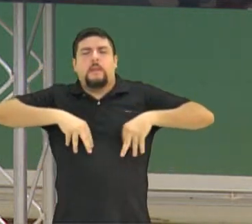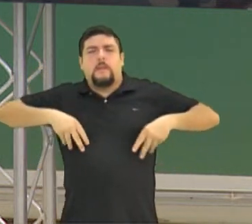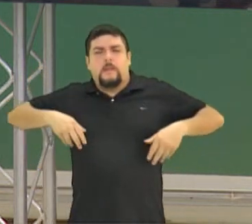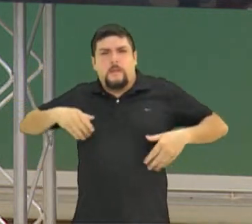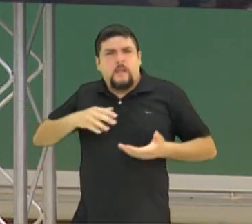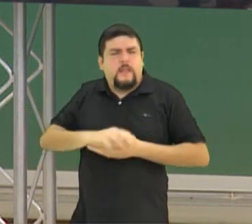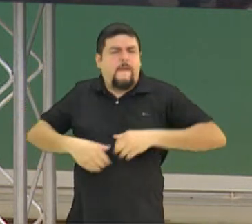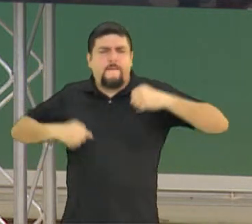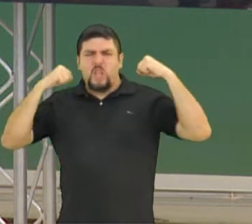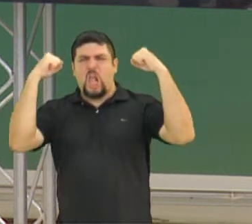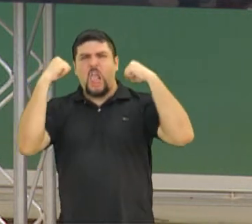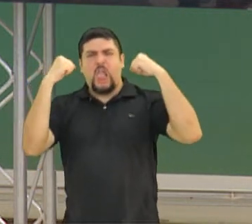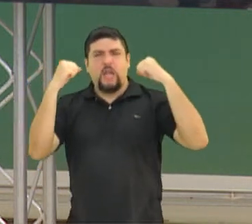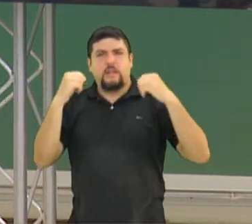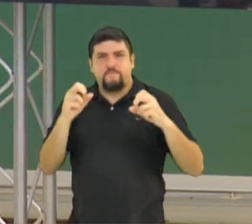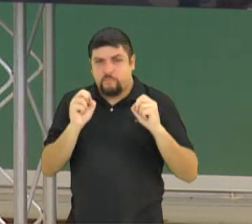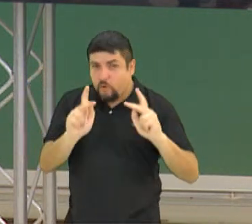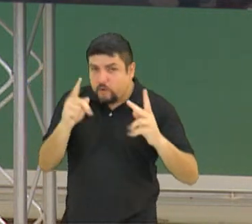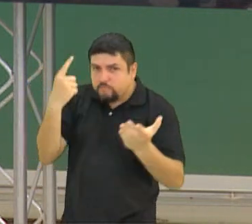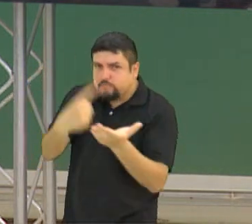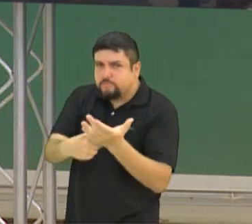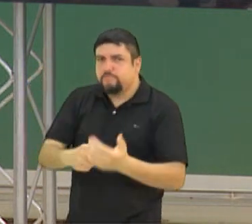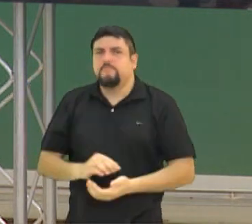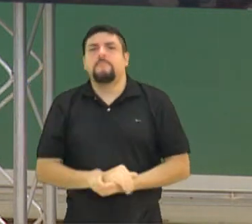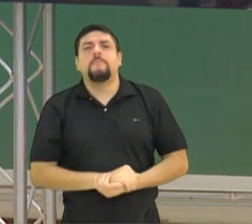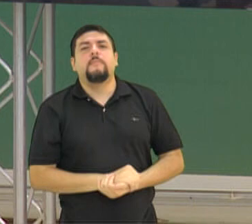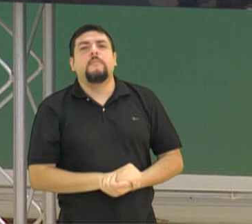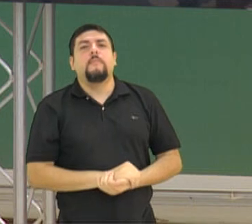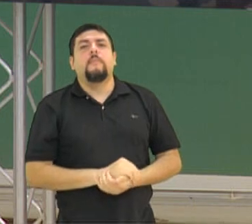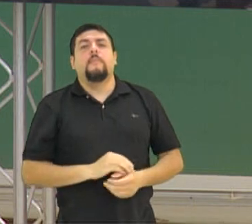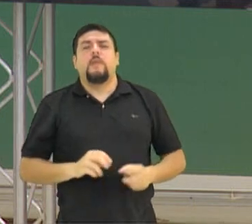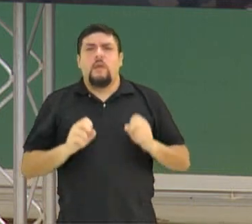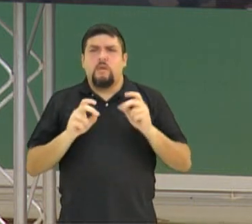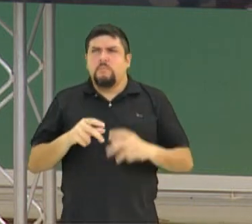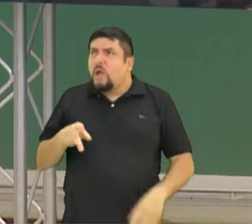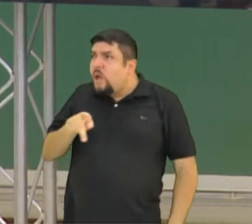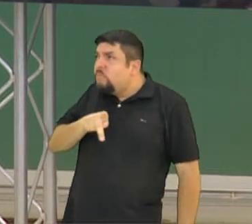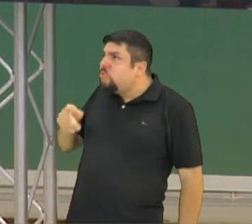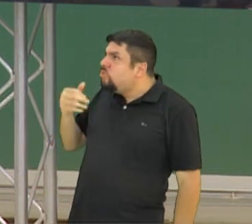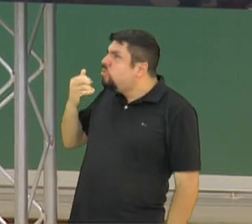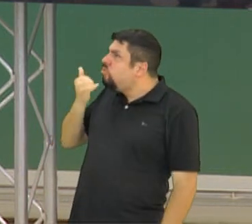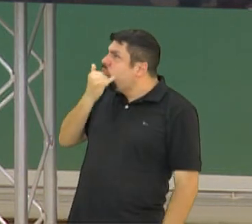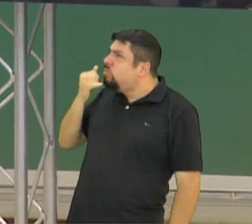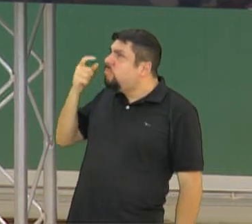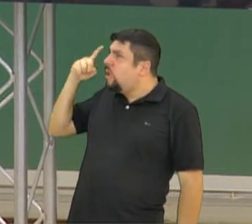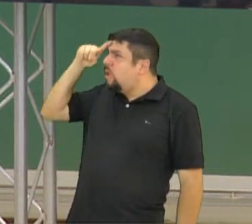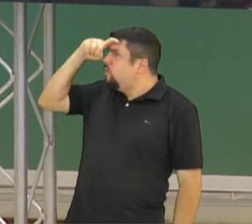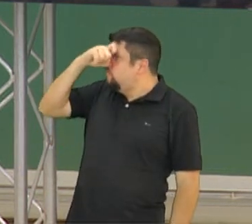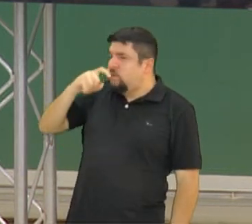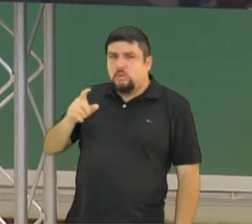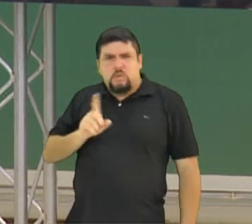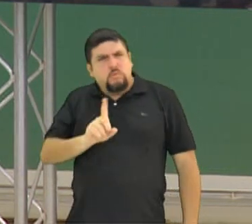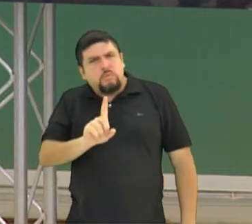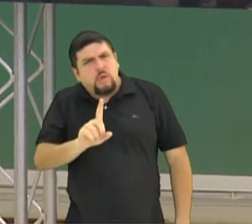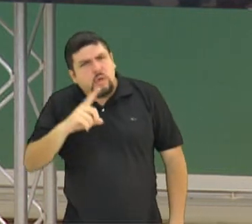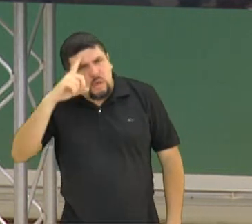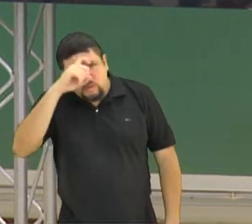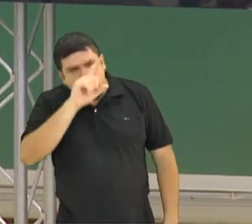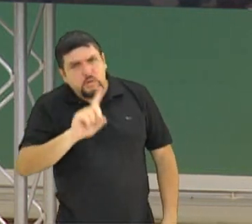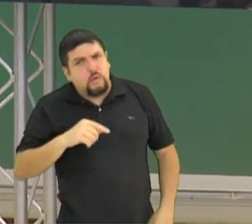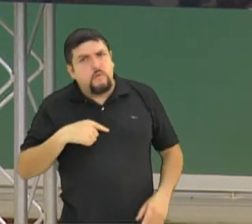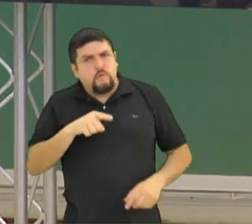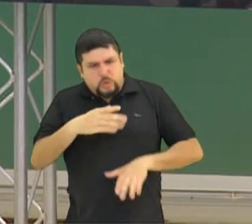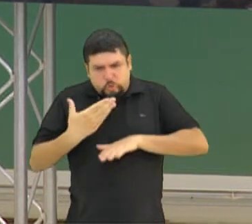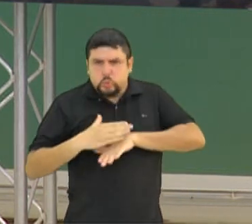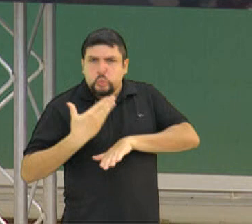e vamos comemorar, beleza, galera? Professor, é difícil nada, é só estudar, é só ralar, é só se dedicar que você consegue.